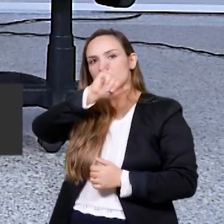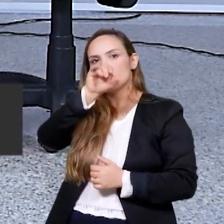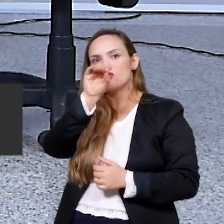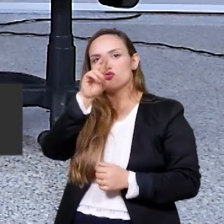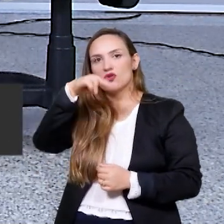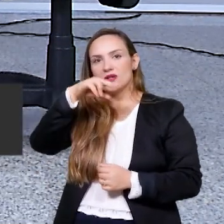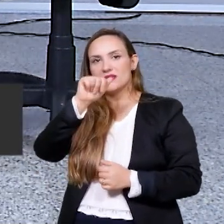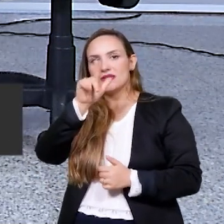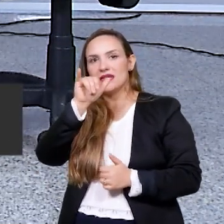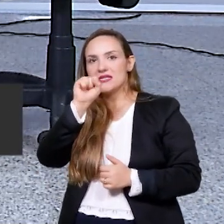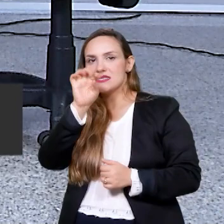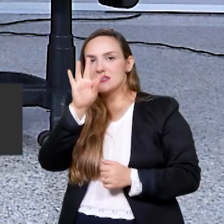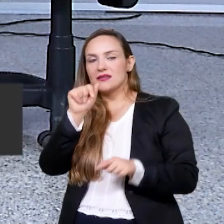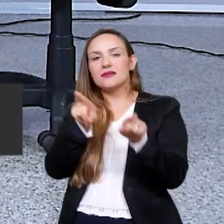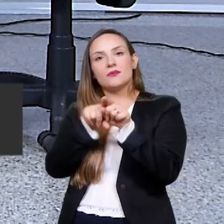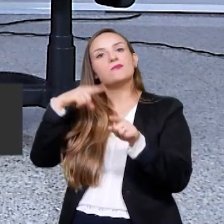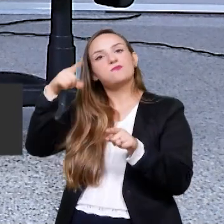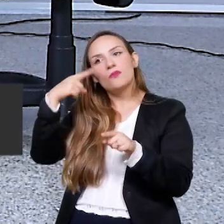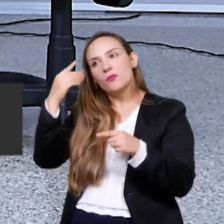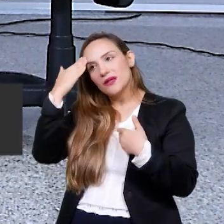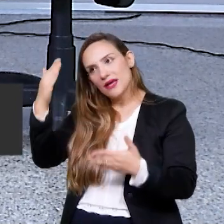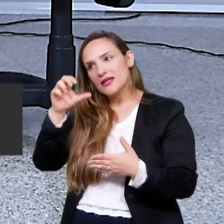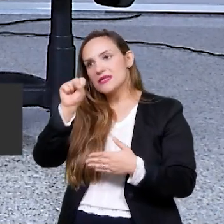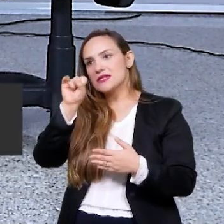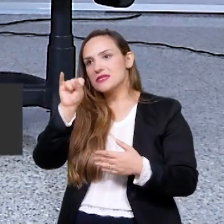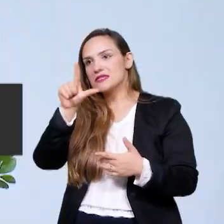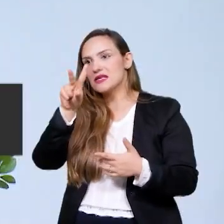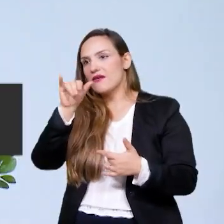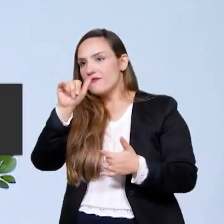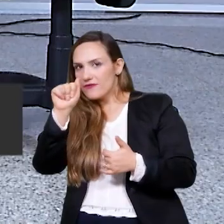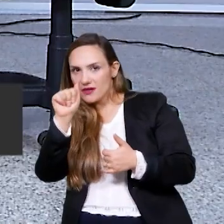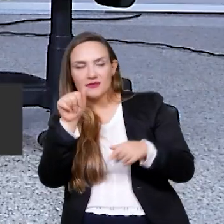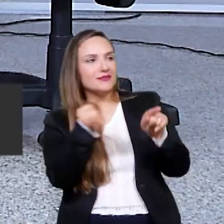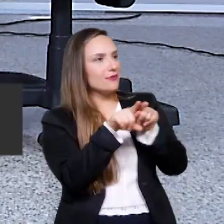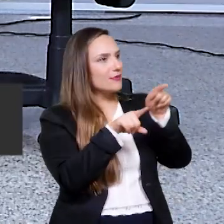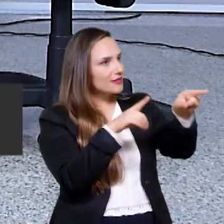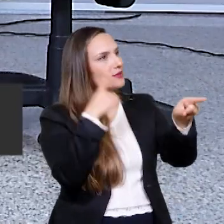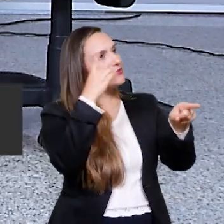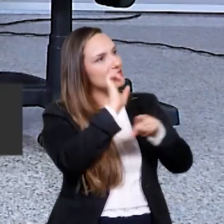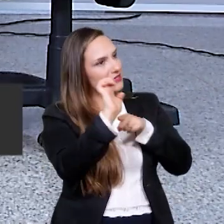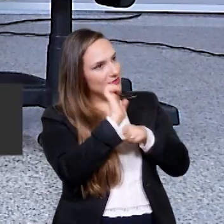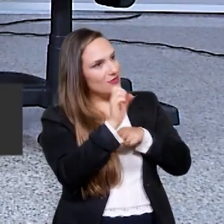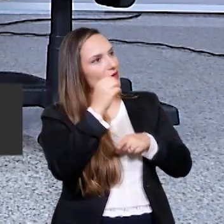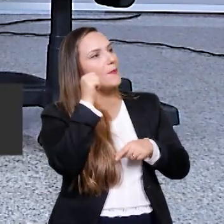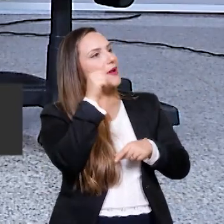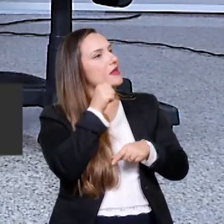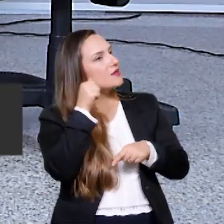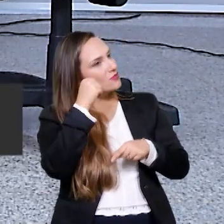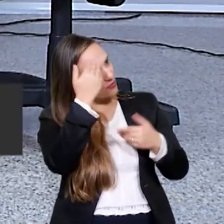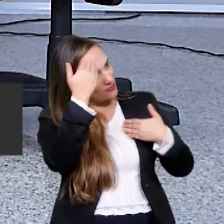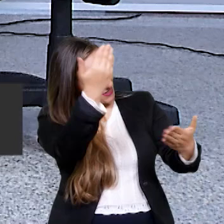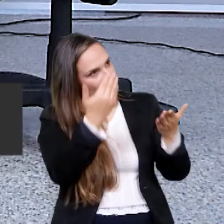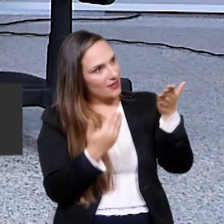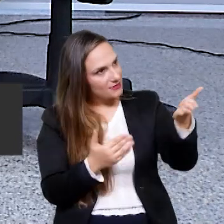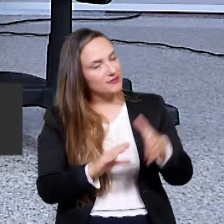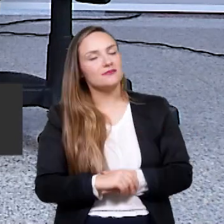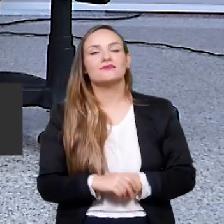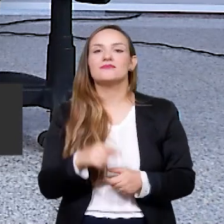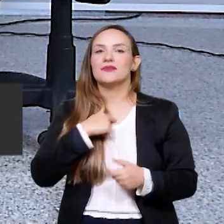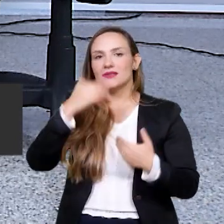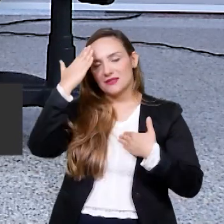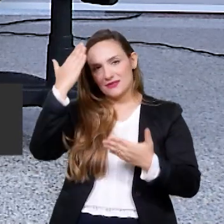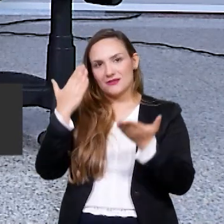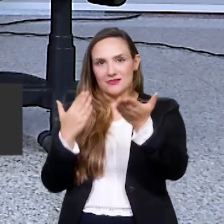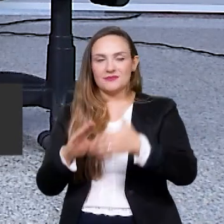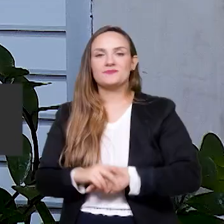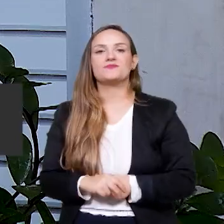advogada Silvia Constantino, que participou com a gente. Obrigada, Silvia. Obrigada, meu amor. E também a participação do deputado estadual Amarildo Cruz.